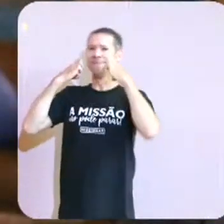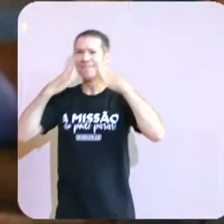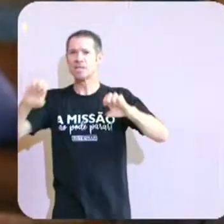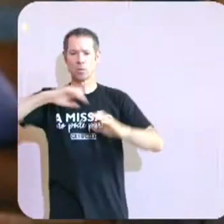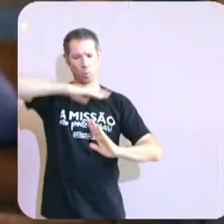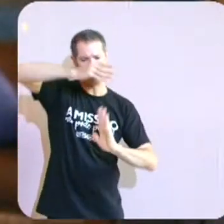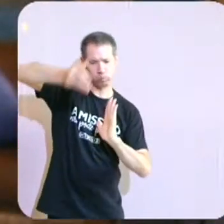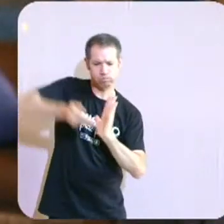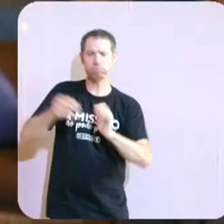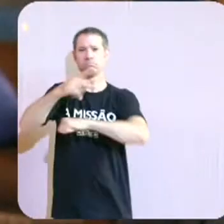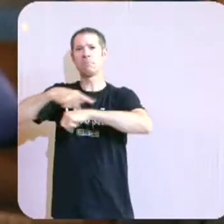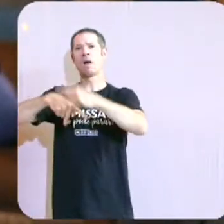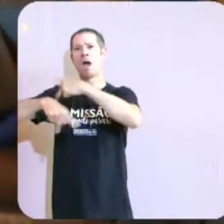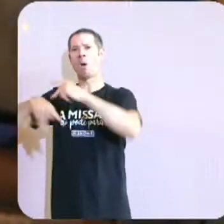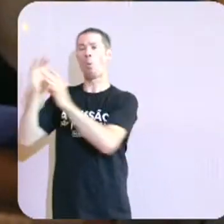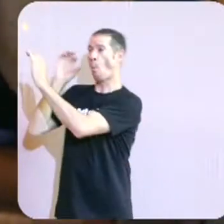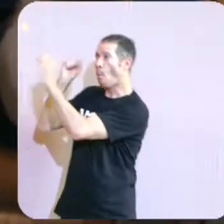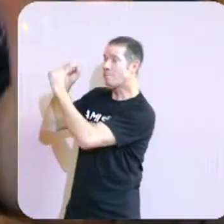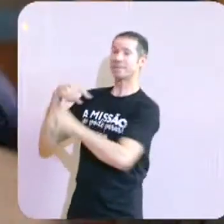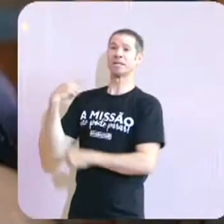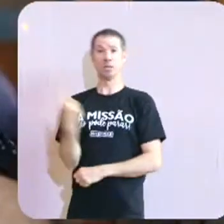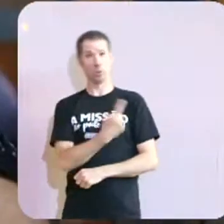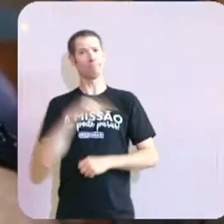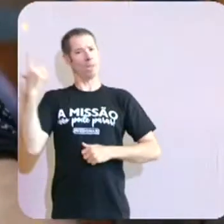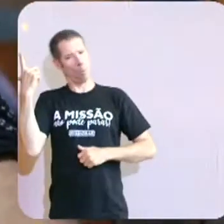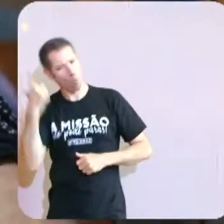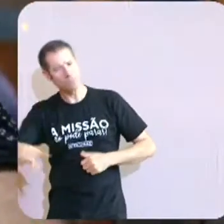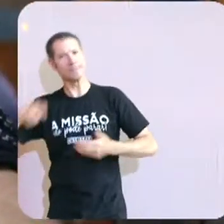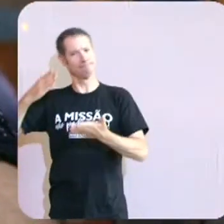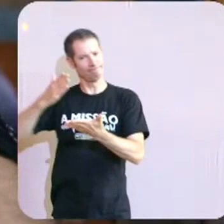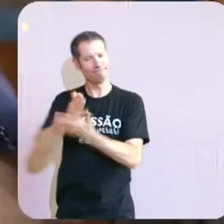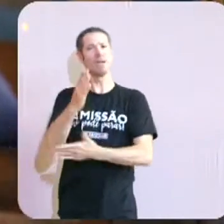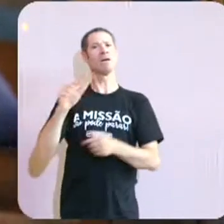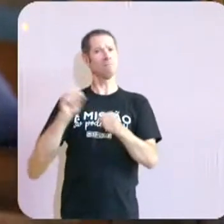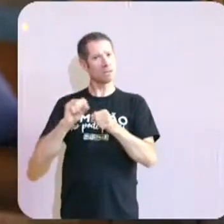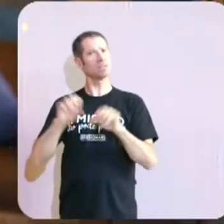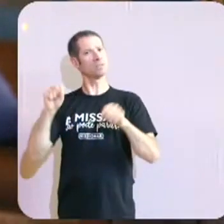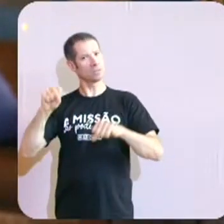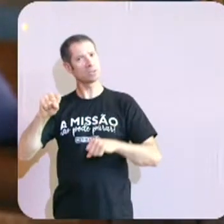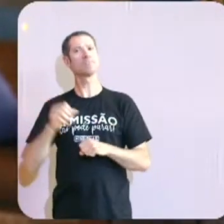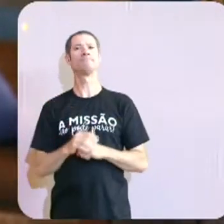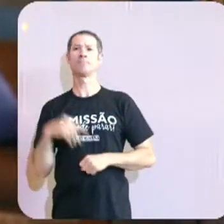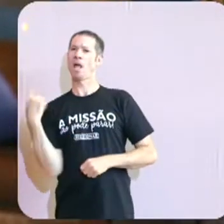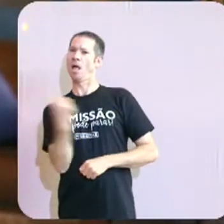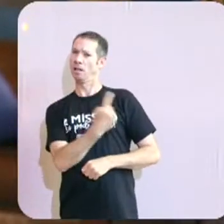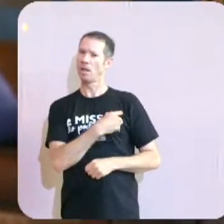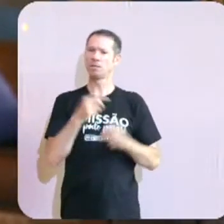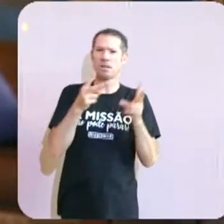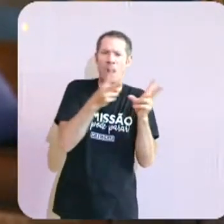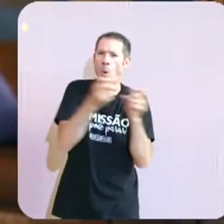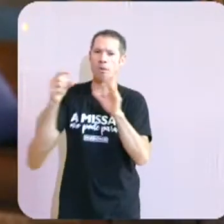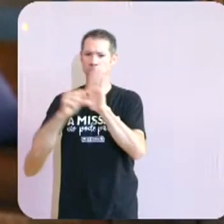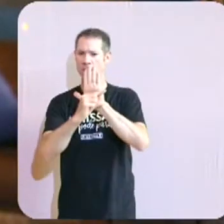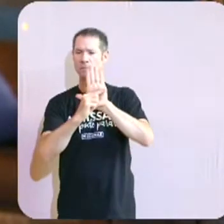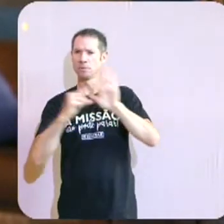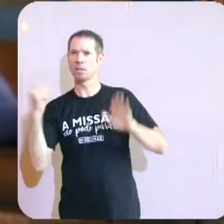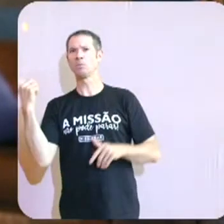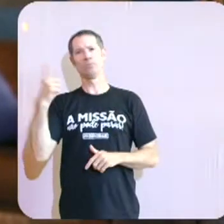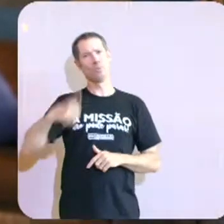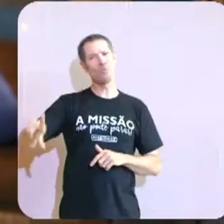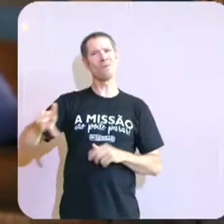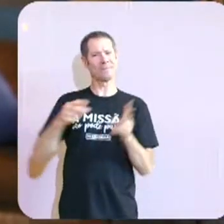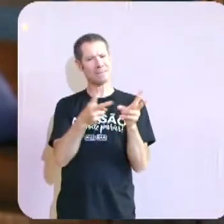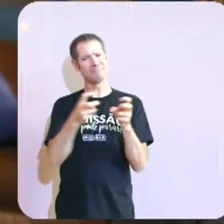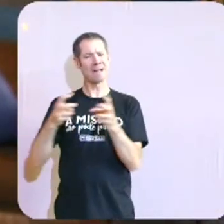toda essa gente, com a confiança de que nós conseguiremos fazer isso. E quando a gente olha para o versículo novamente, a